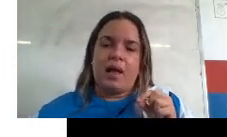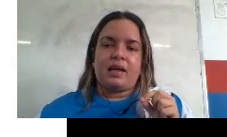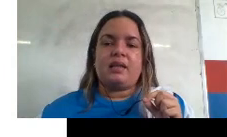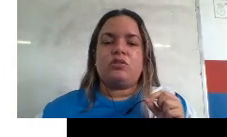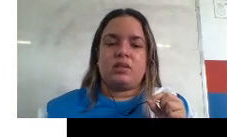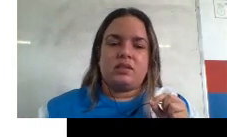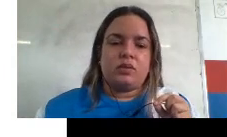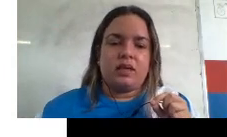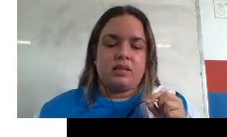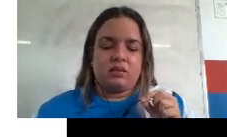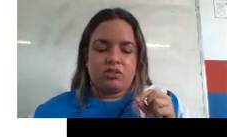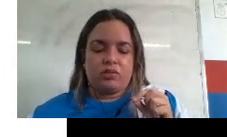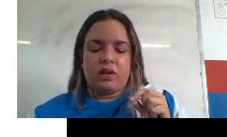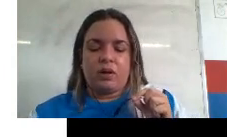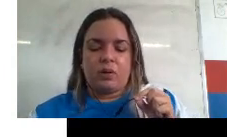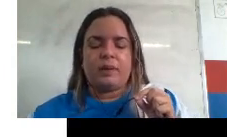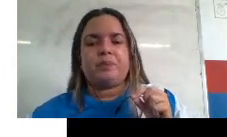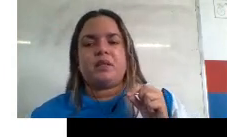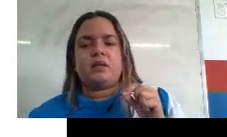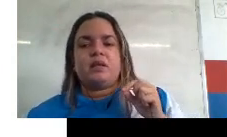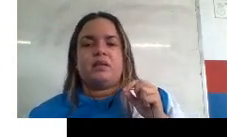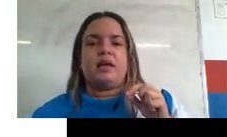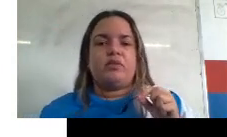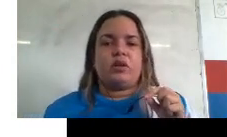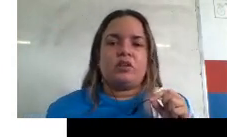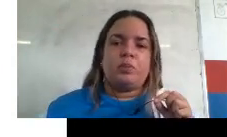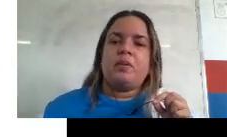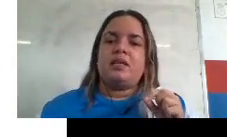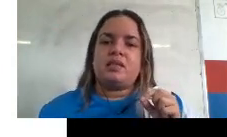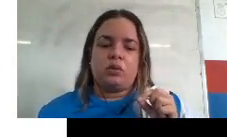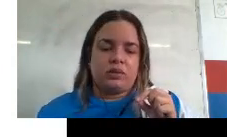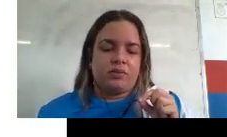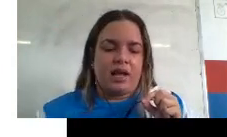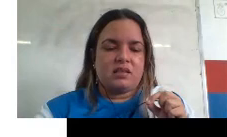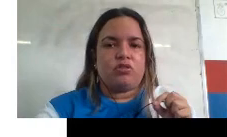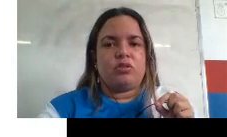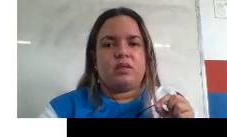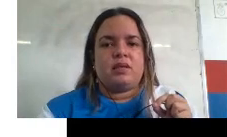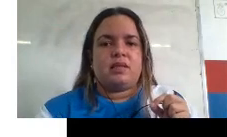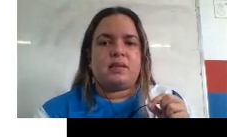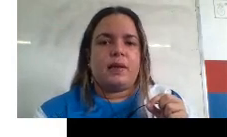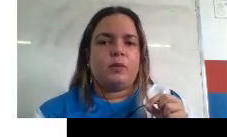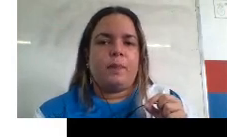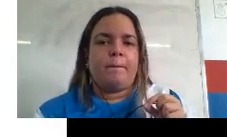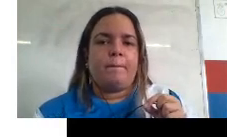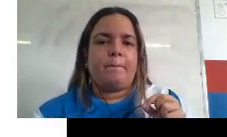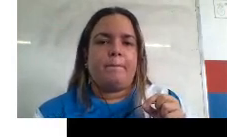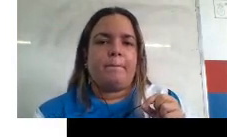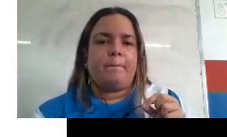deveriam ser marcadas no terceiro quesito que a gente falou agora, né, foram as primeiras e segundas frases,